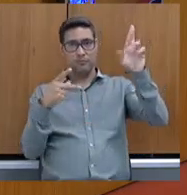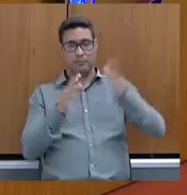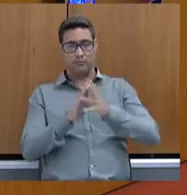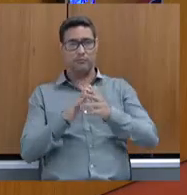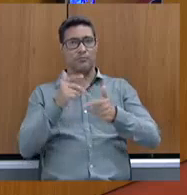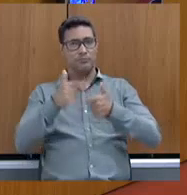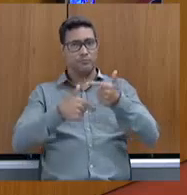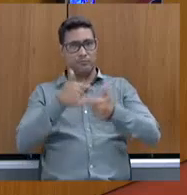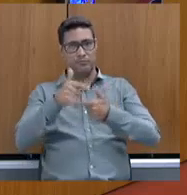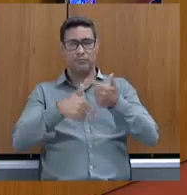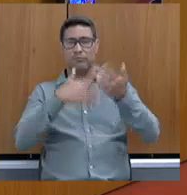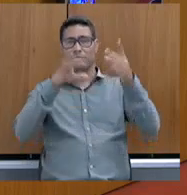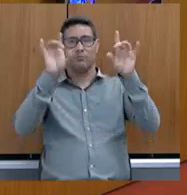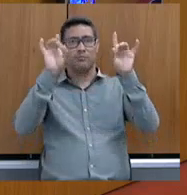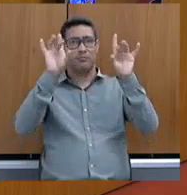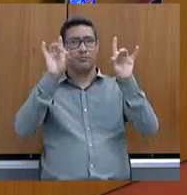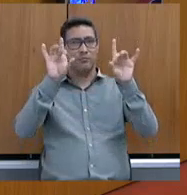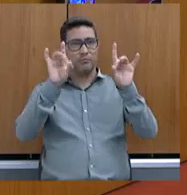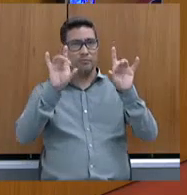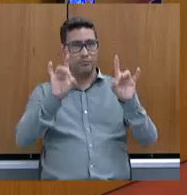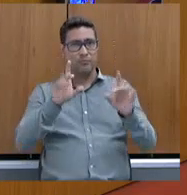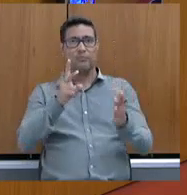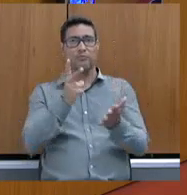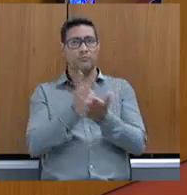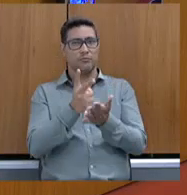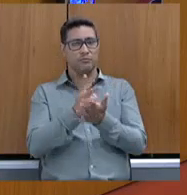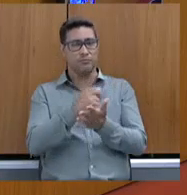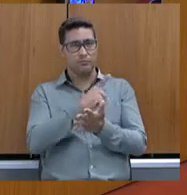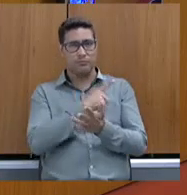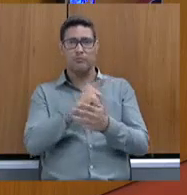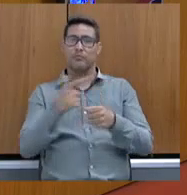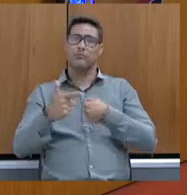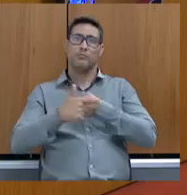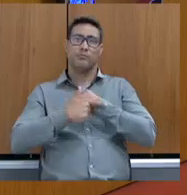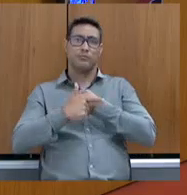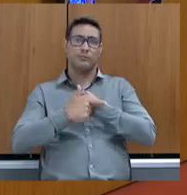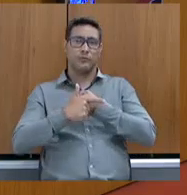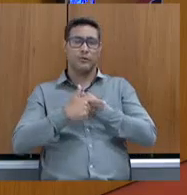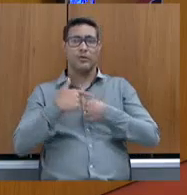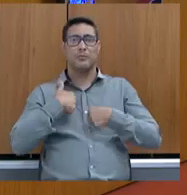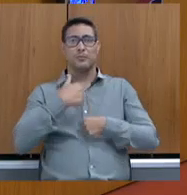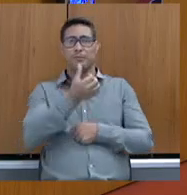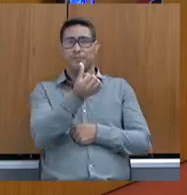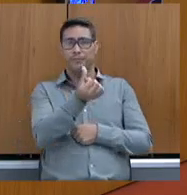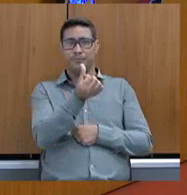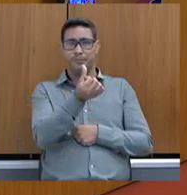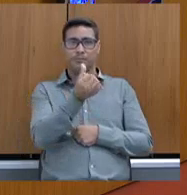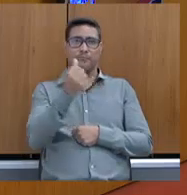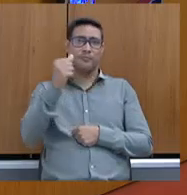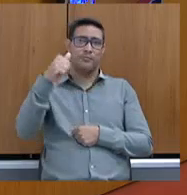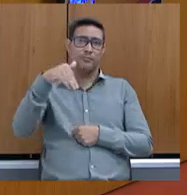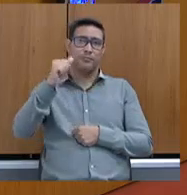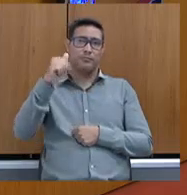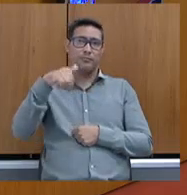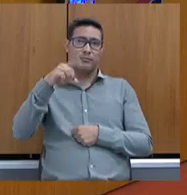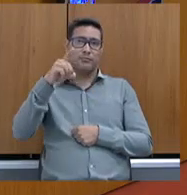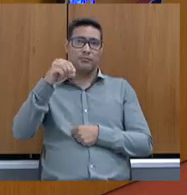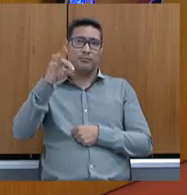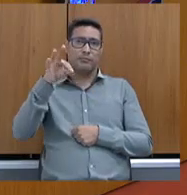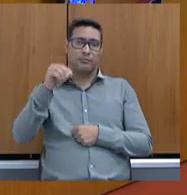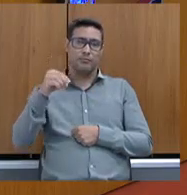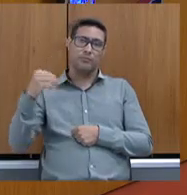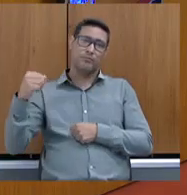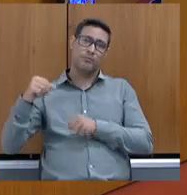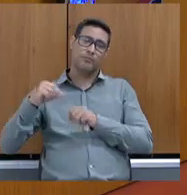brilhante como você sempre desempenhou um papel seis mandatos de dedicação a essa